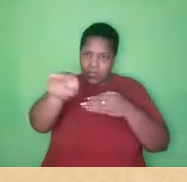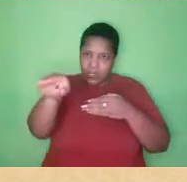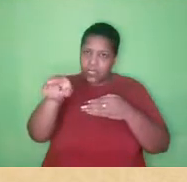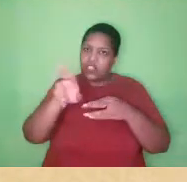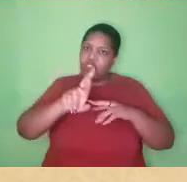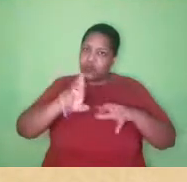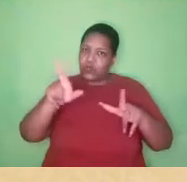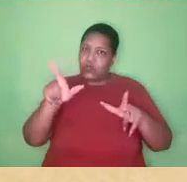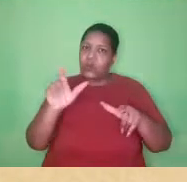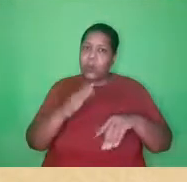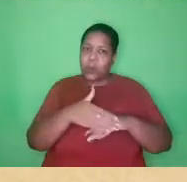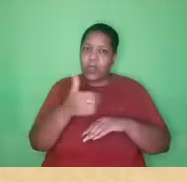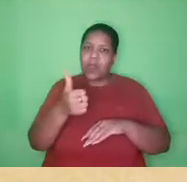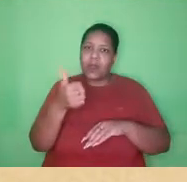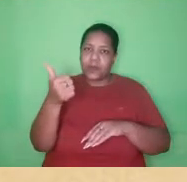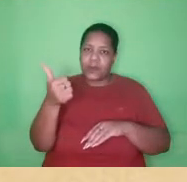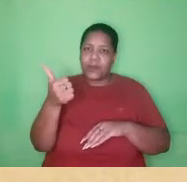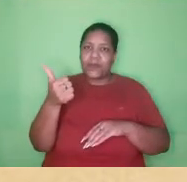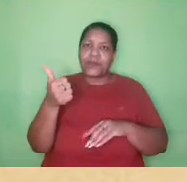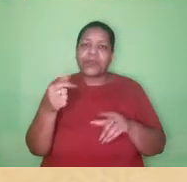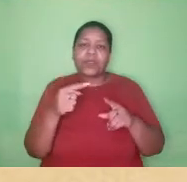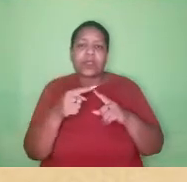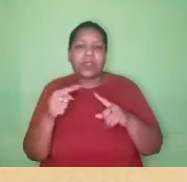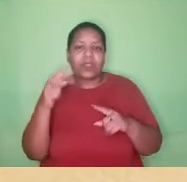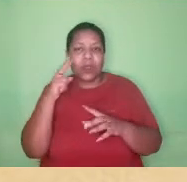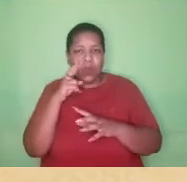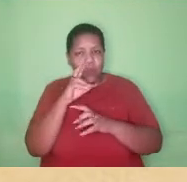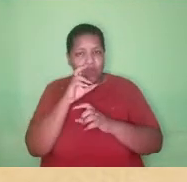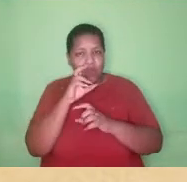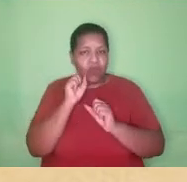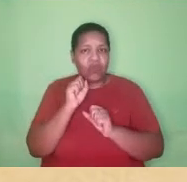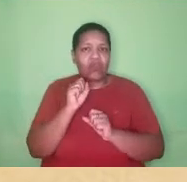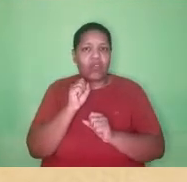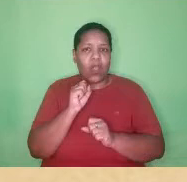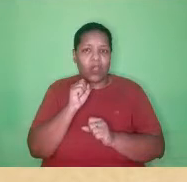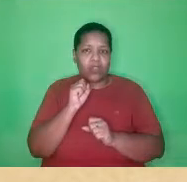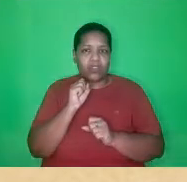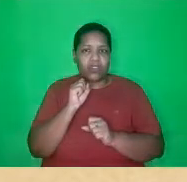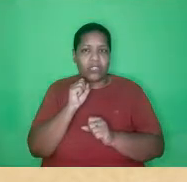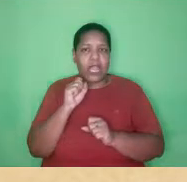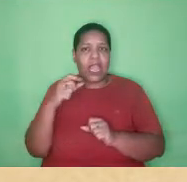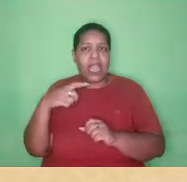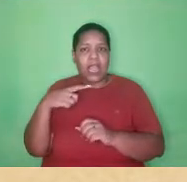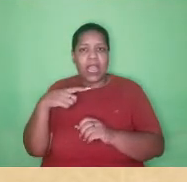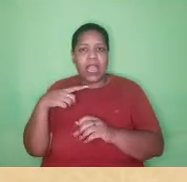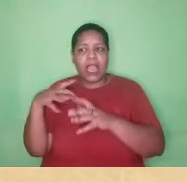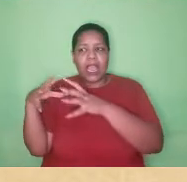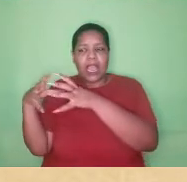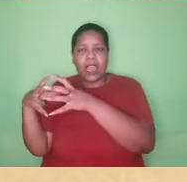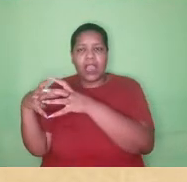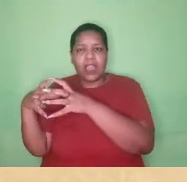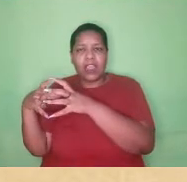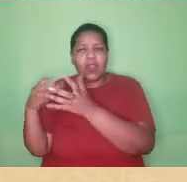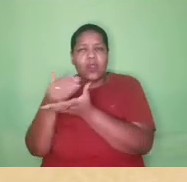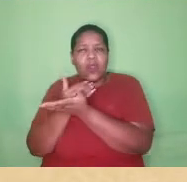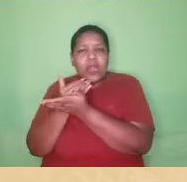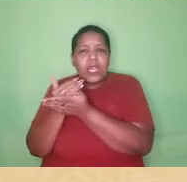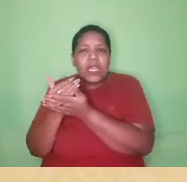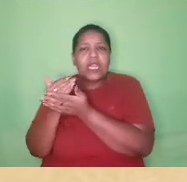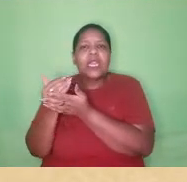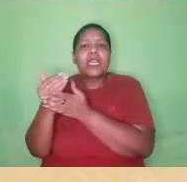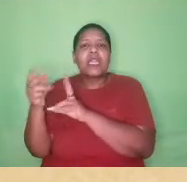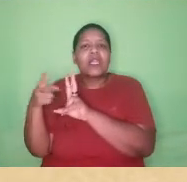pouco melhor. Mas há uma imagem muito forte de que há uma escravidão indígena só no início da ocupação